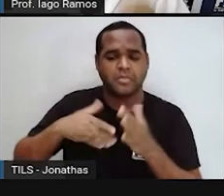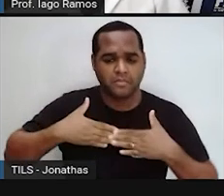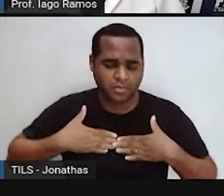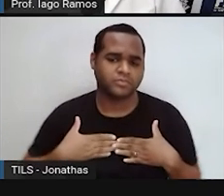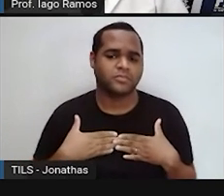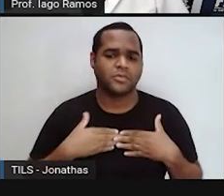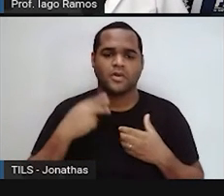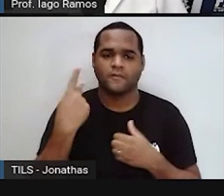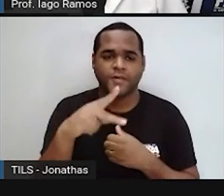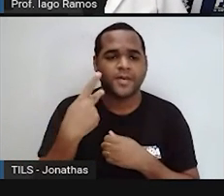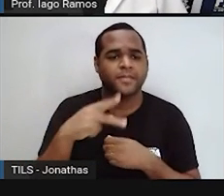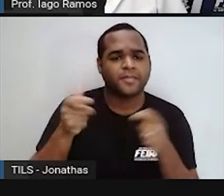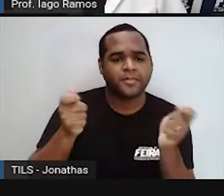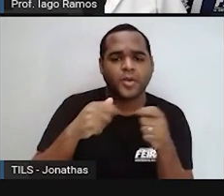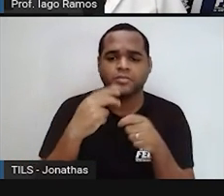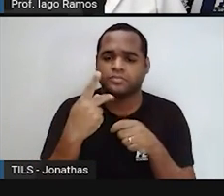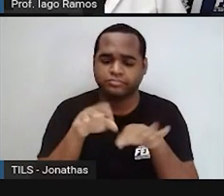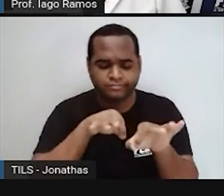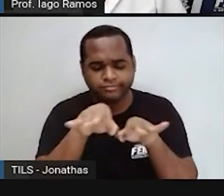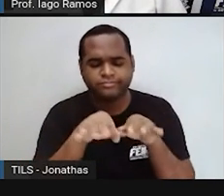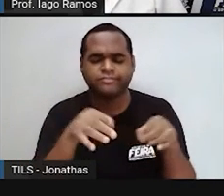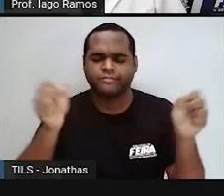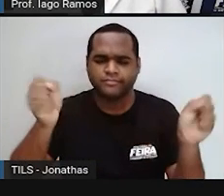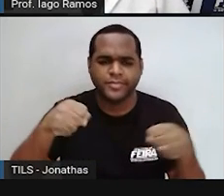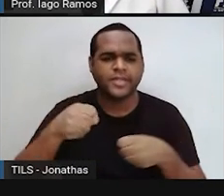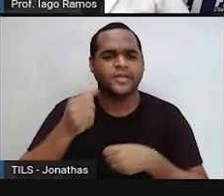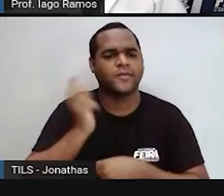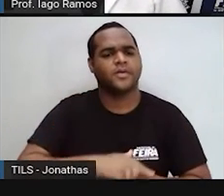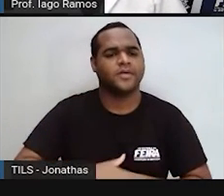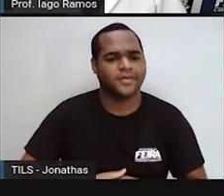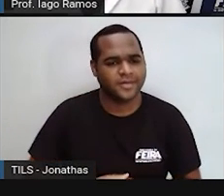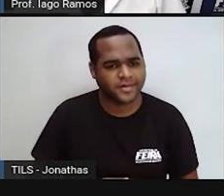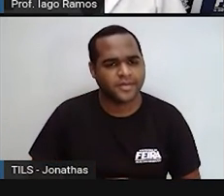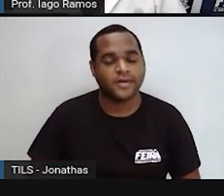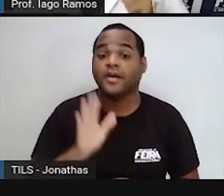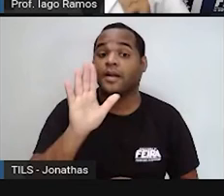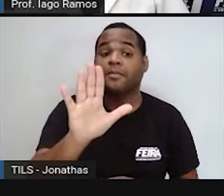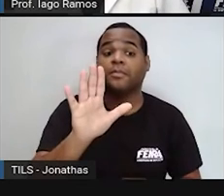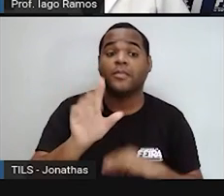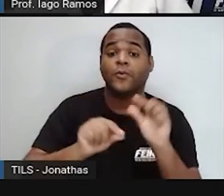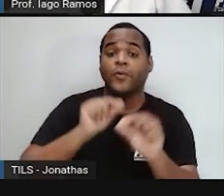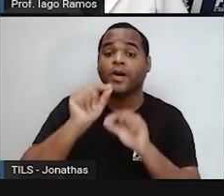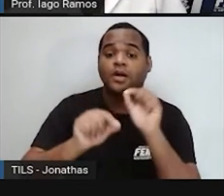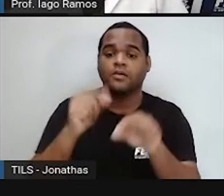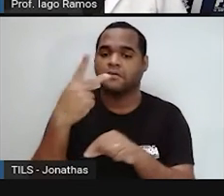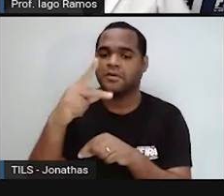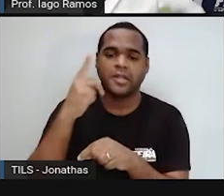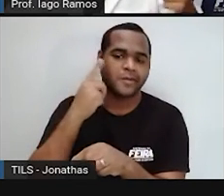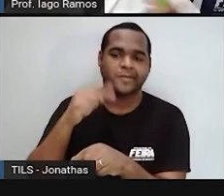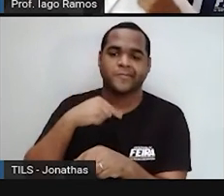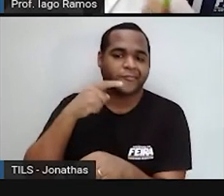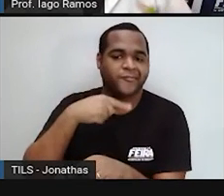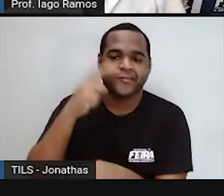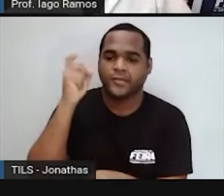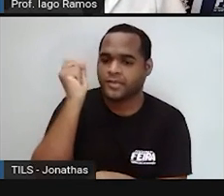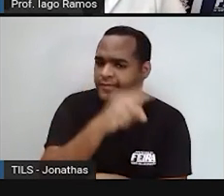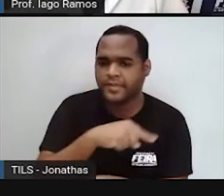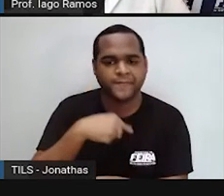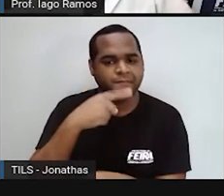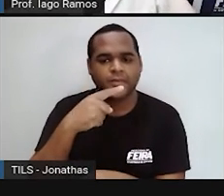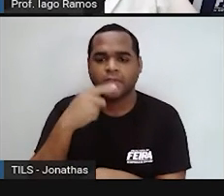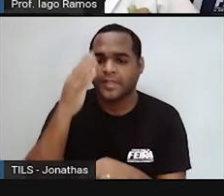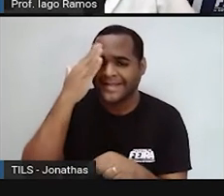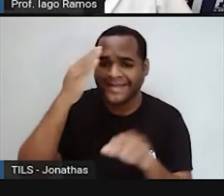a gente pode fazer sim olha só mas caso você não tenha entendido algum